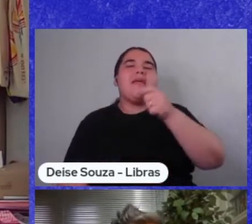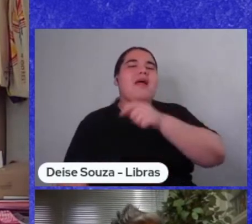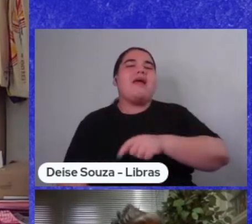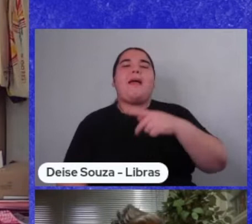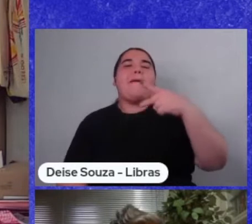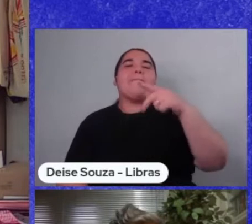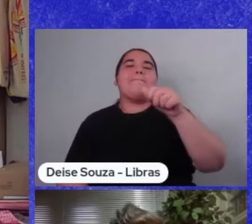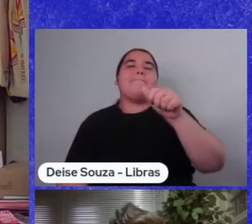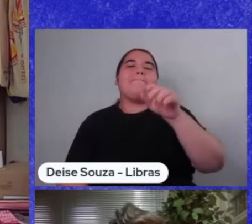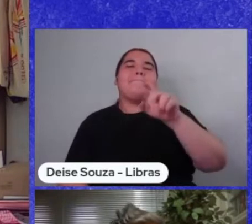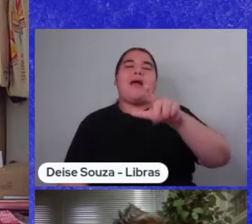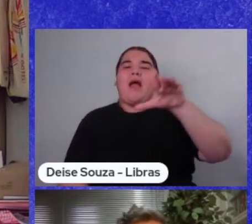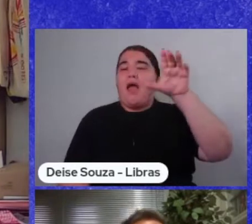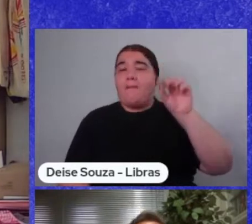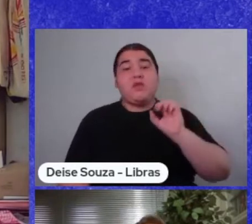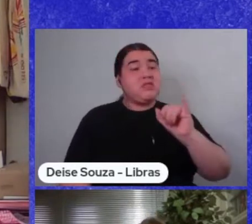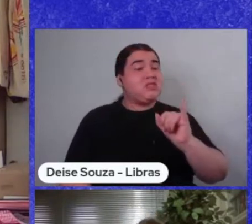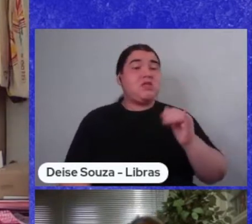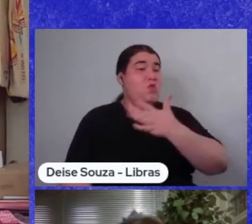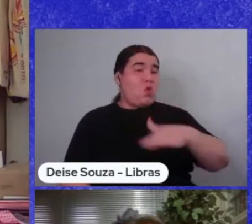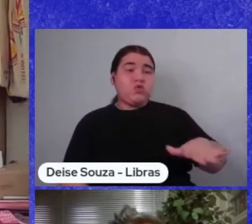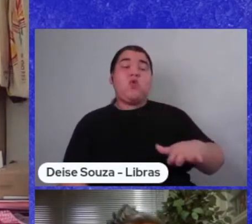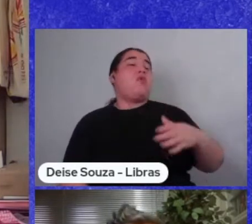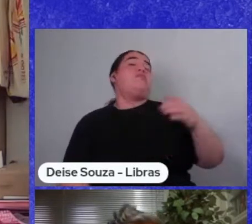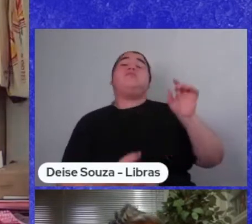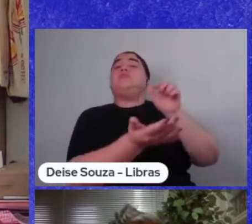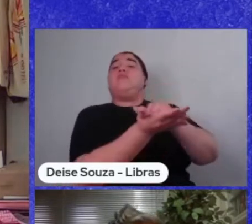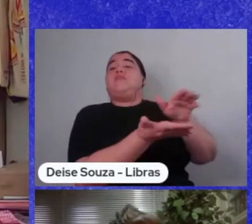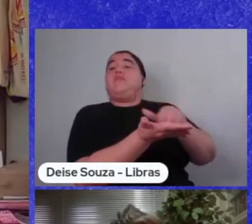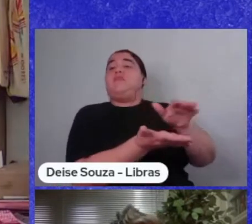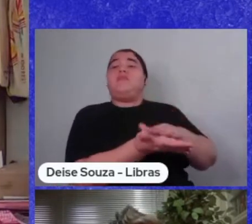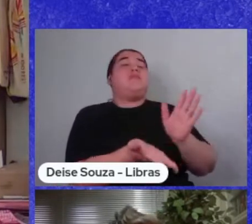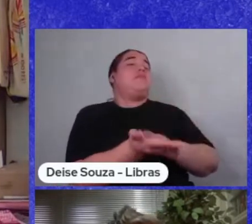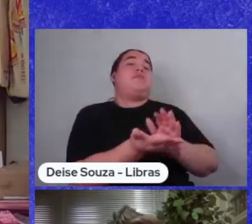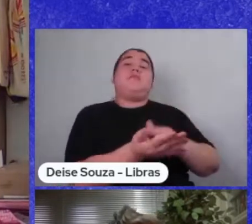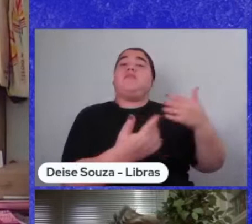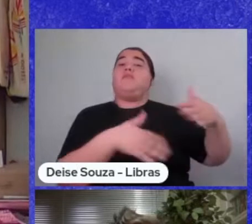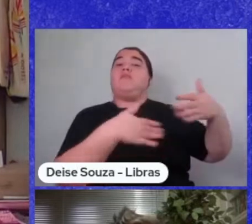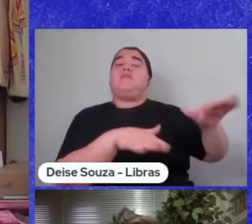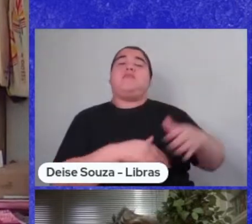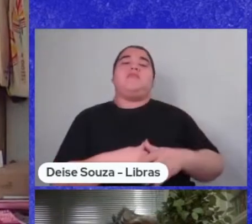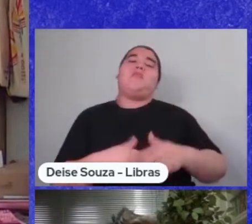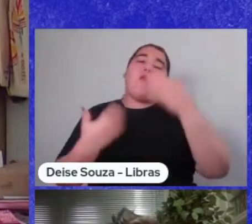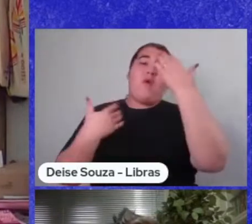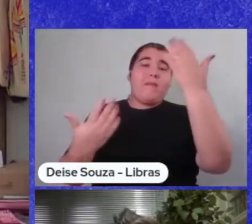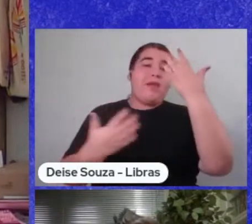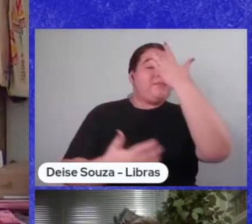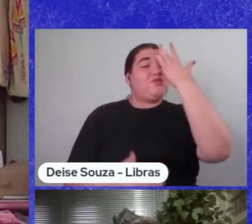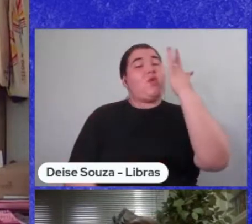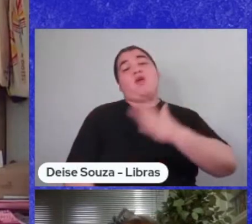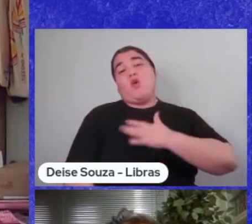quem não gostou, amor, circula, entendeu? O problema é seu. Mas é sobre isto, assim, obrigado a todo mundo que gosta. Quem não gosta, faça o seu, é